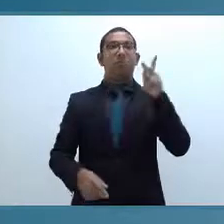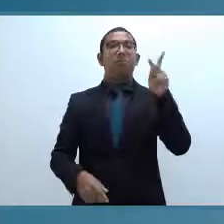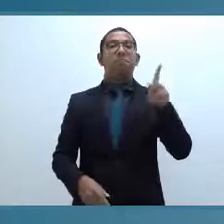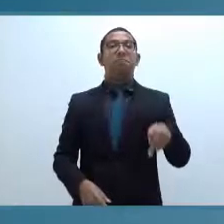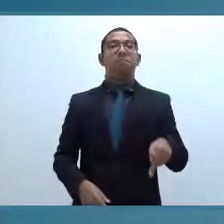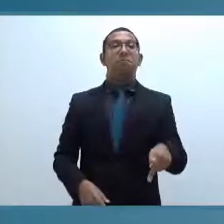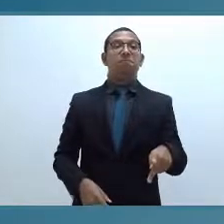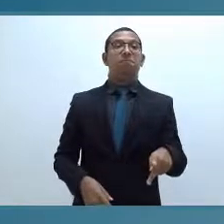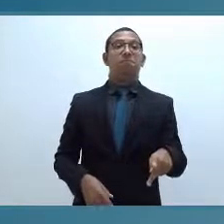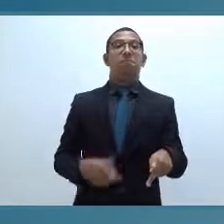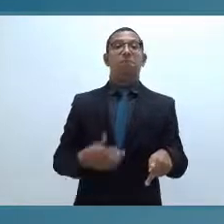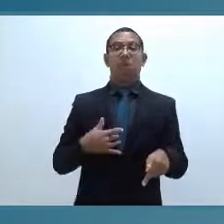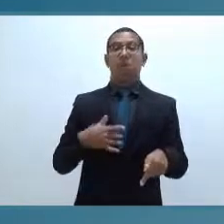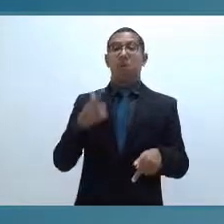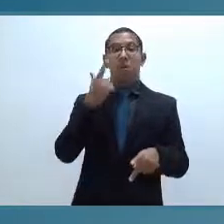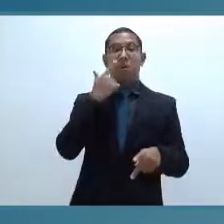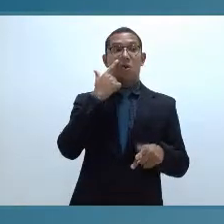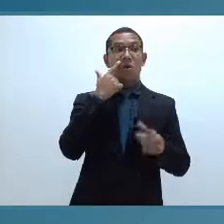você?